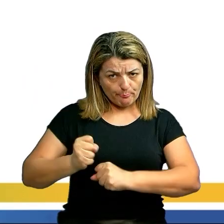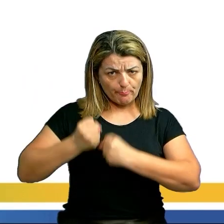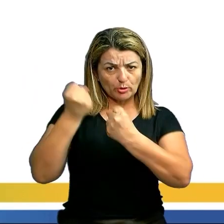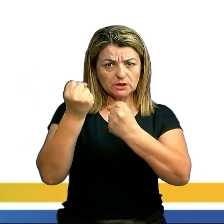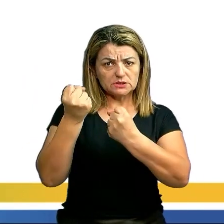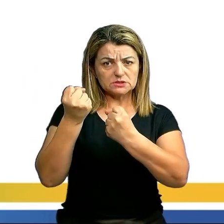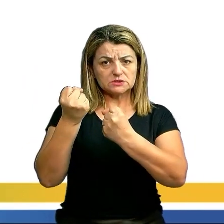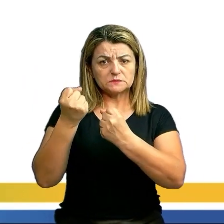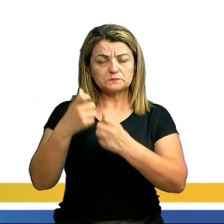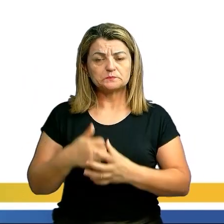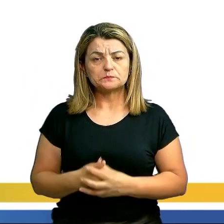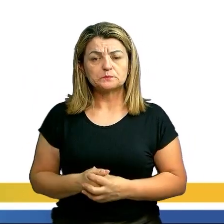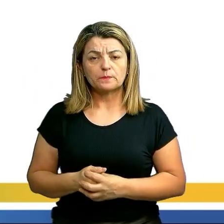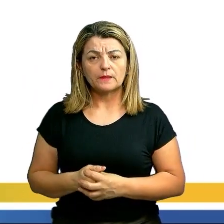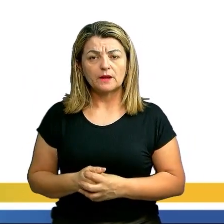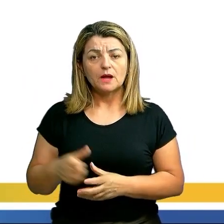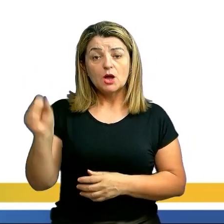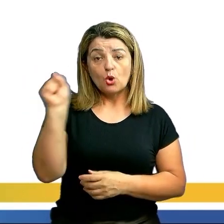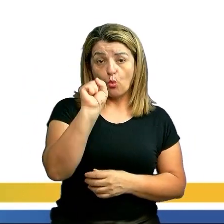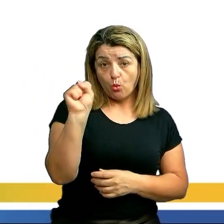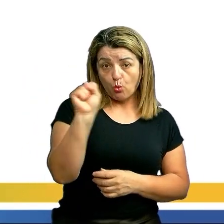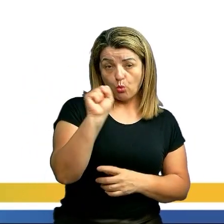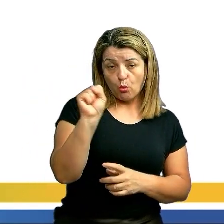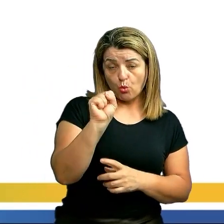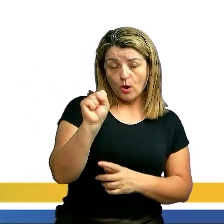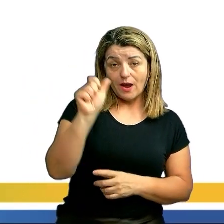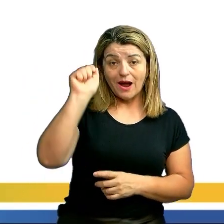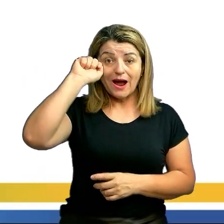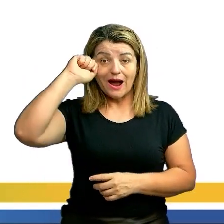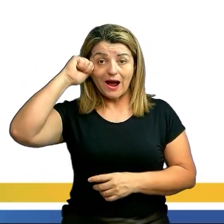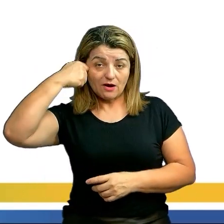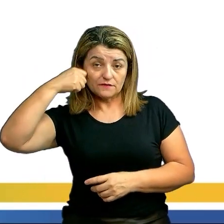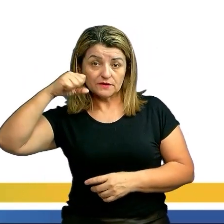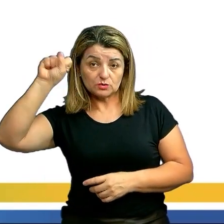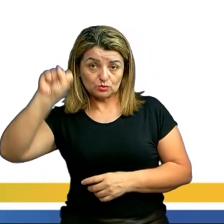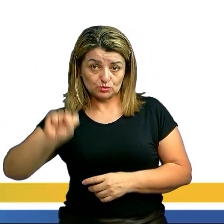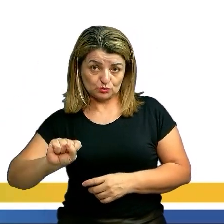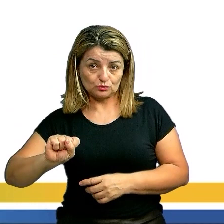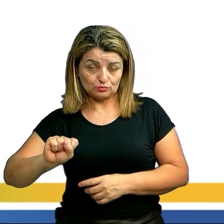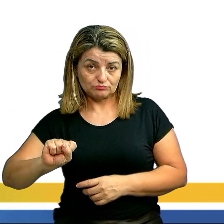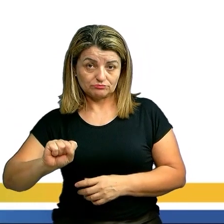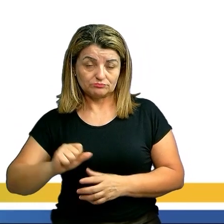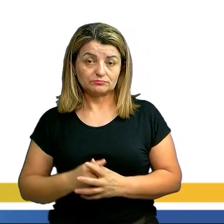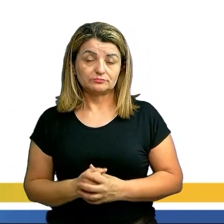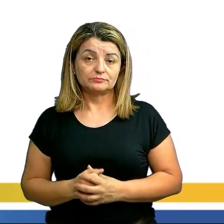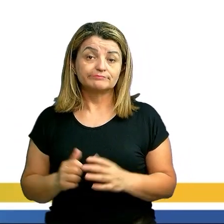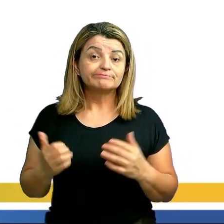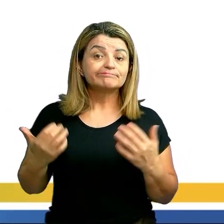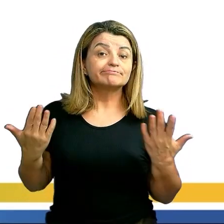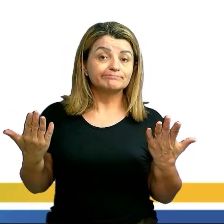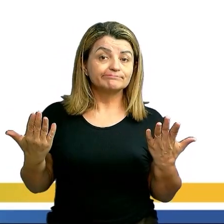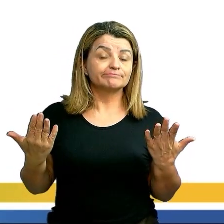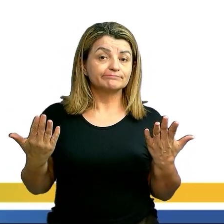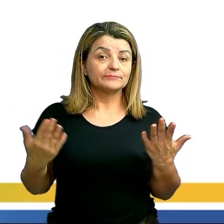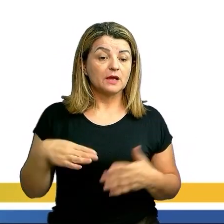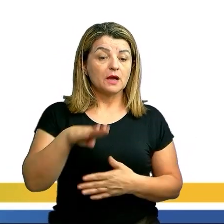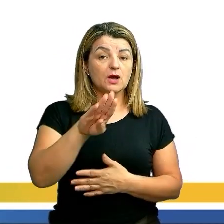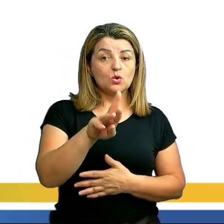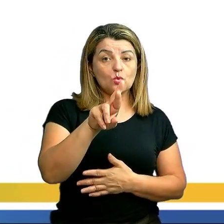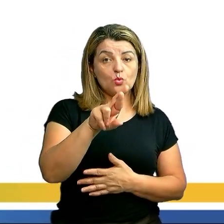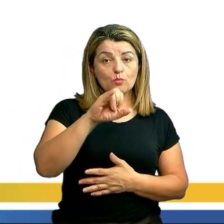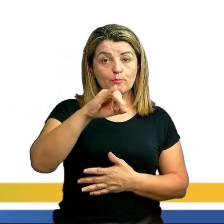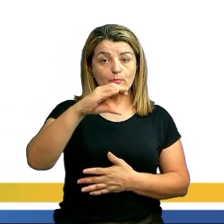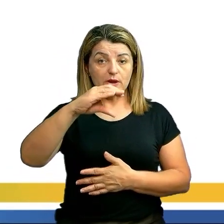né? E o S, que é a África do Sul, que a sigla em inglês é South Africa, certo? Então, o BRICS, ele não